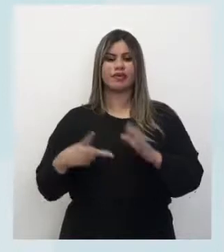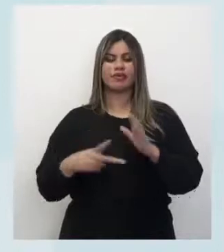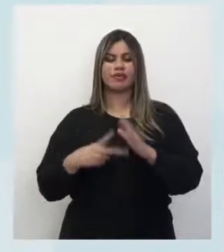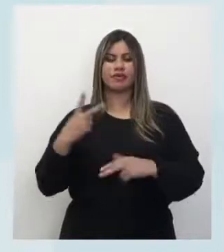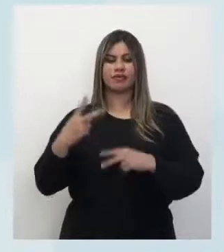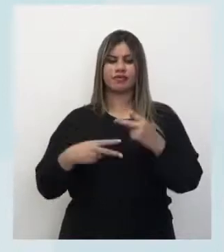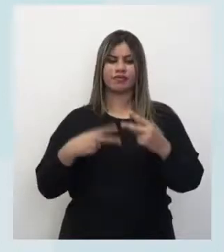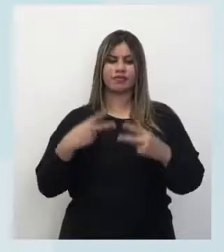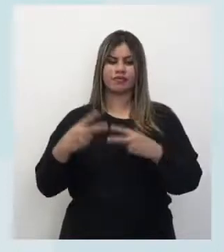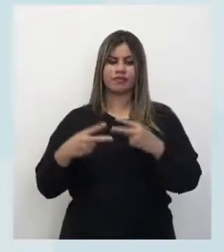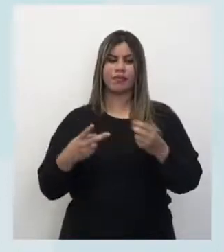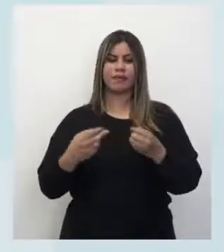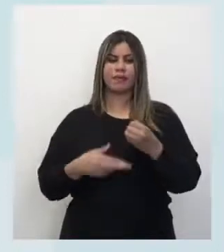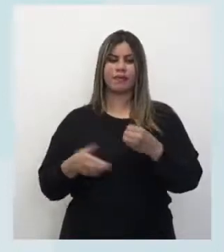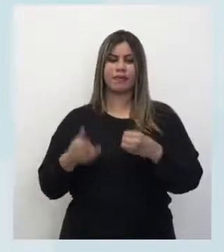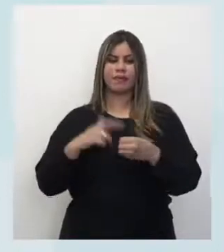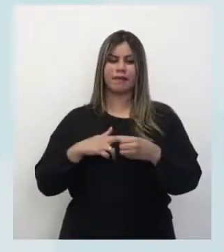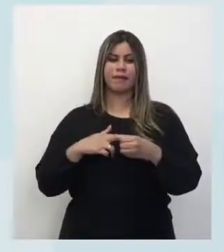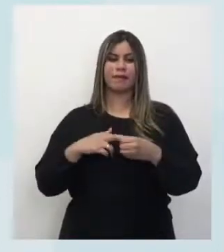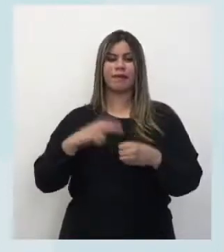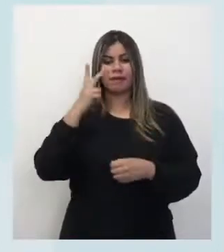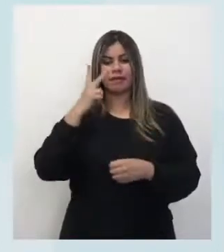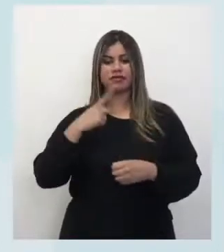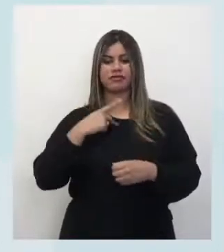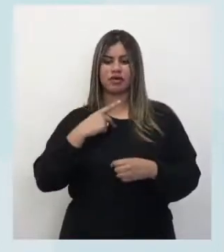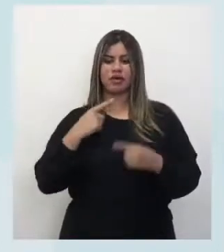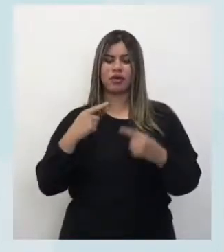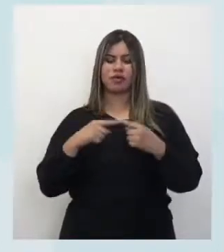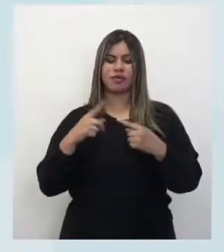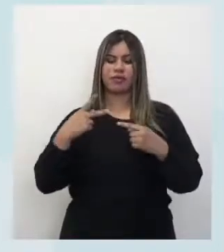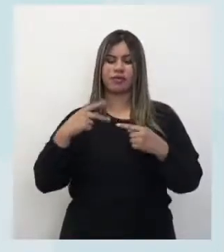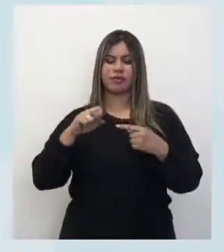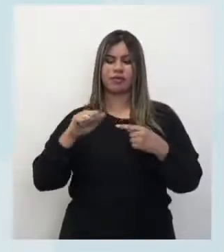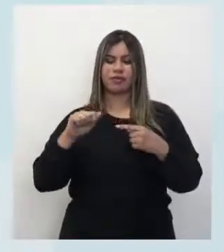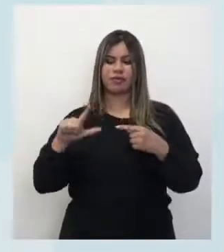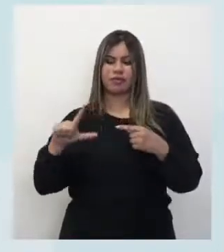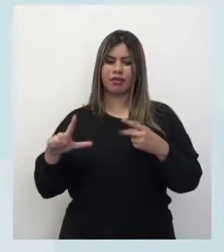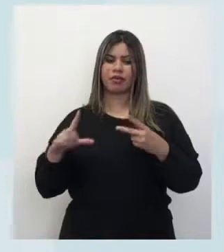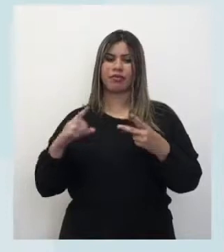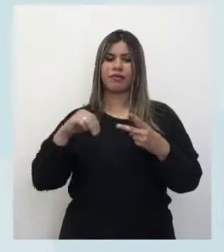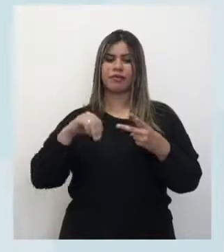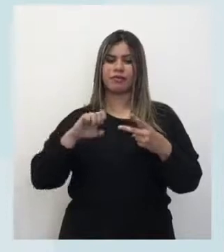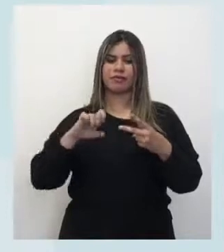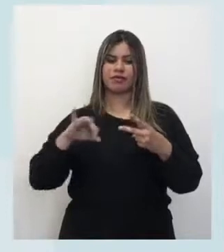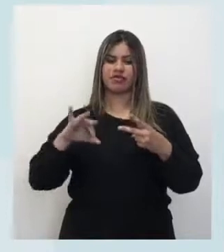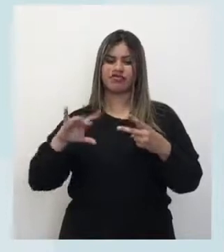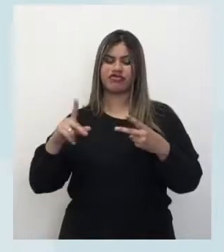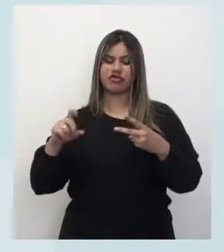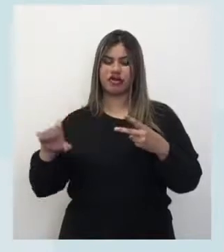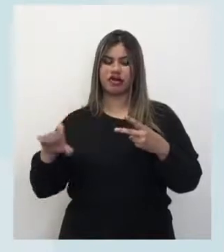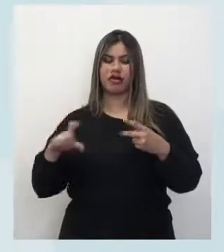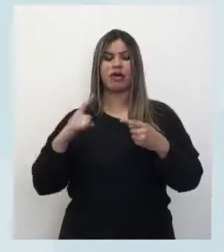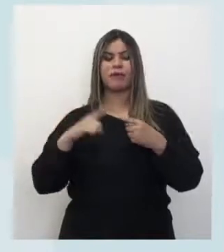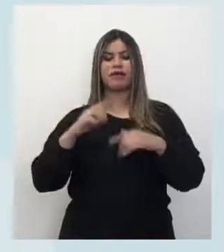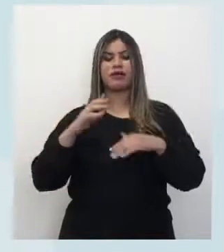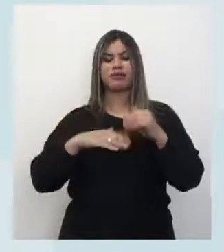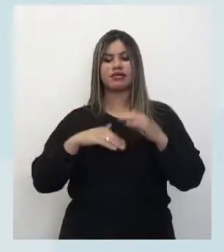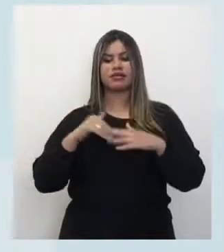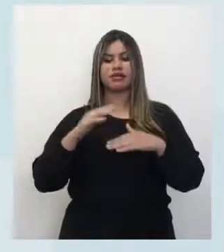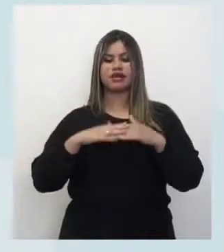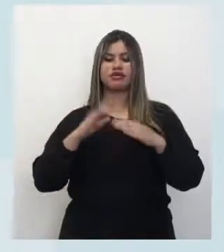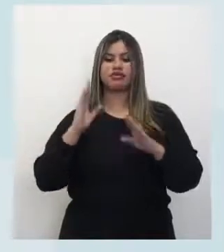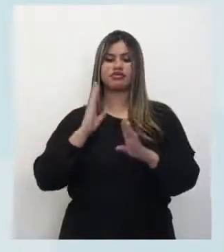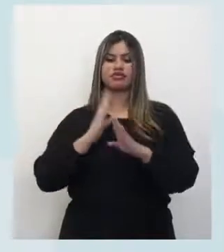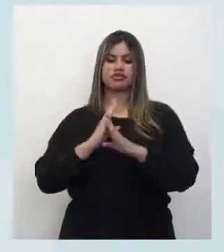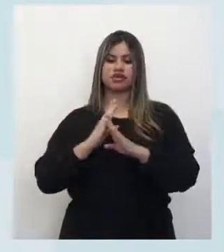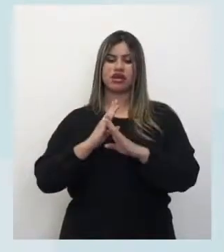ensino médio como recuperação. Tornar-se indivíduo, Paul Ricoeur e Michel Foucault. A habilidade que a gente está propondo aqui para ser desenvolvida é